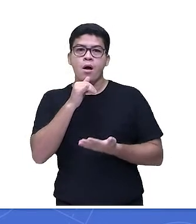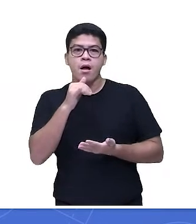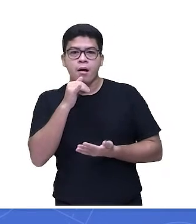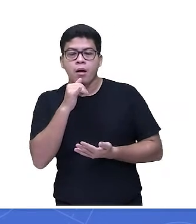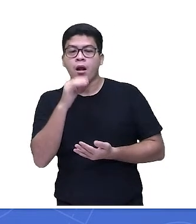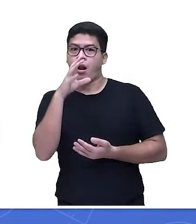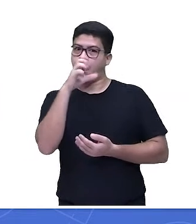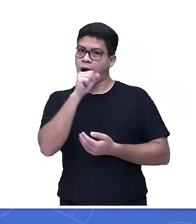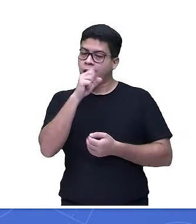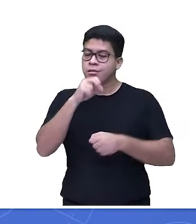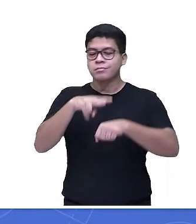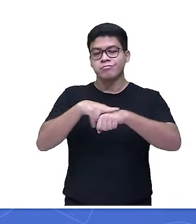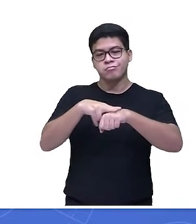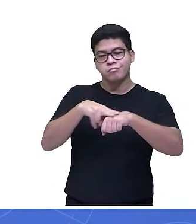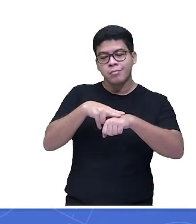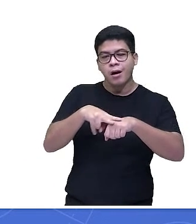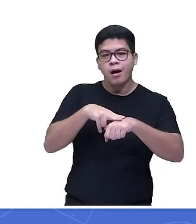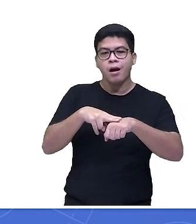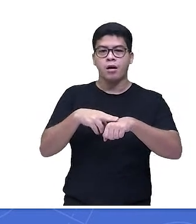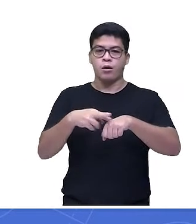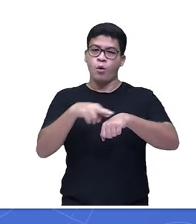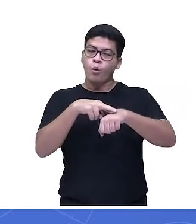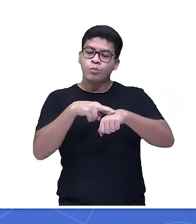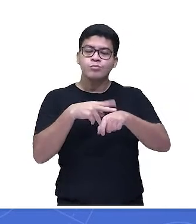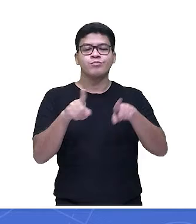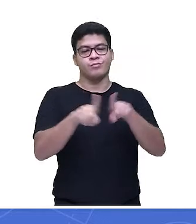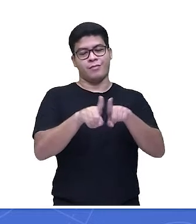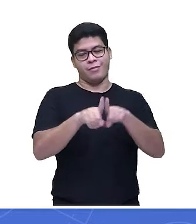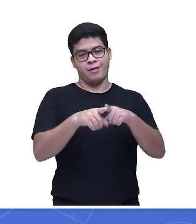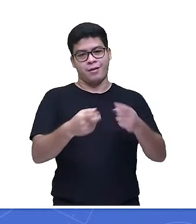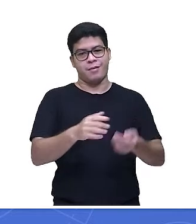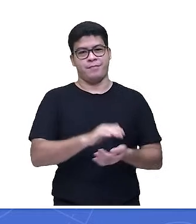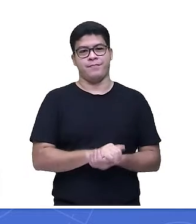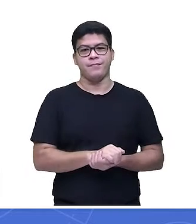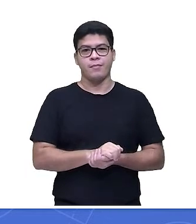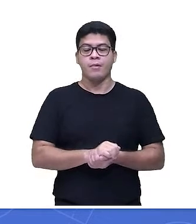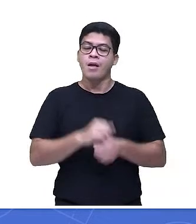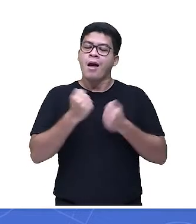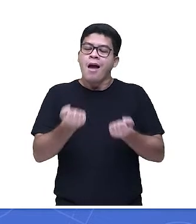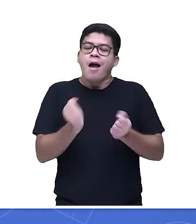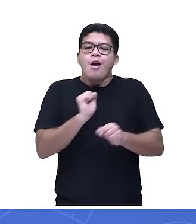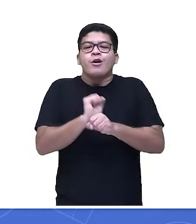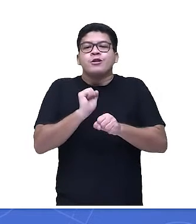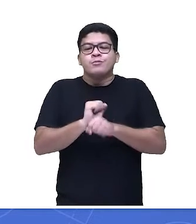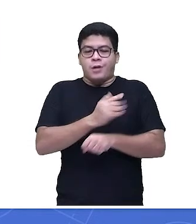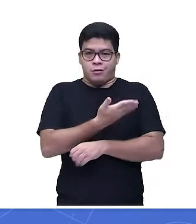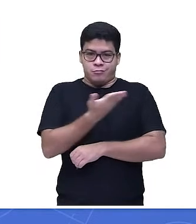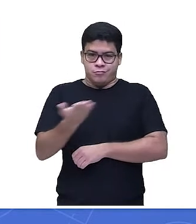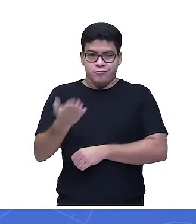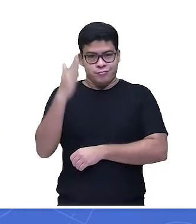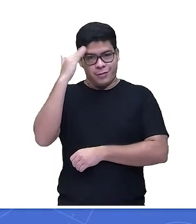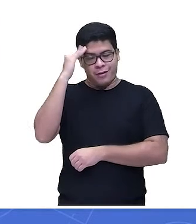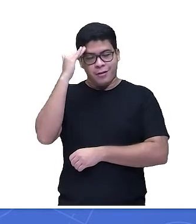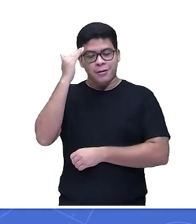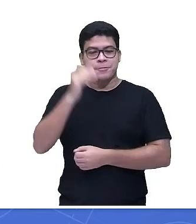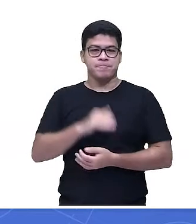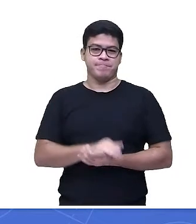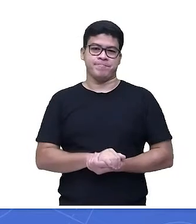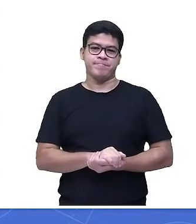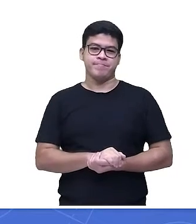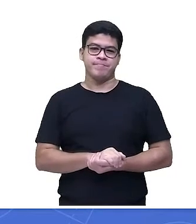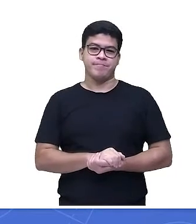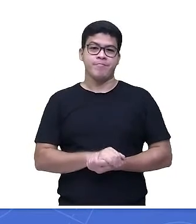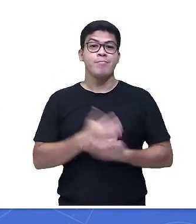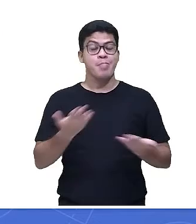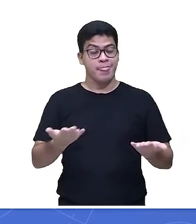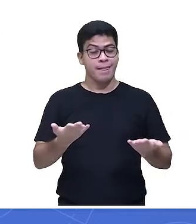o verde, o roxo e o laranja. Então, eu espero ter contribuído para a aula de vocês e até a próxima. Então,